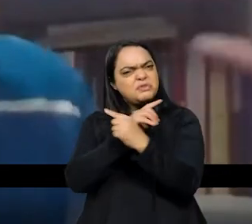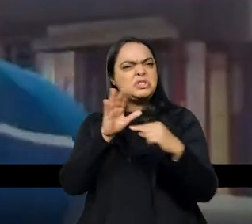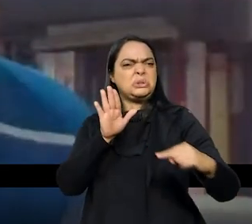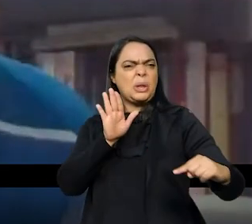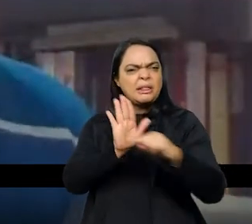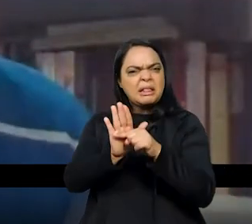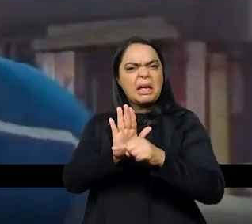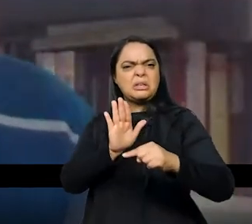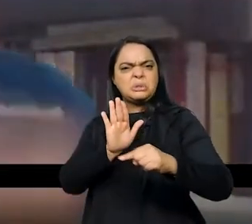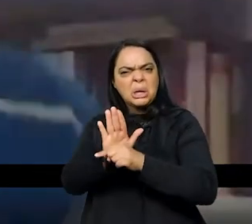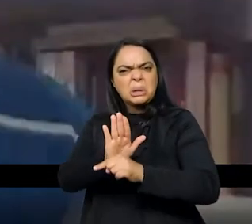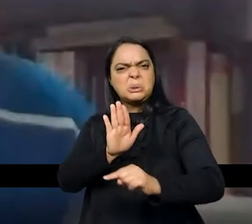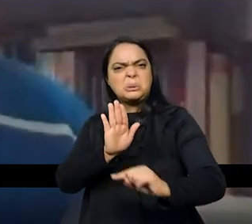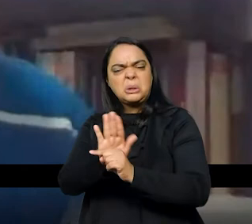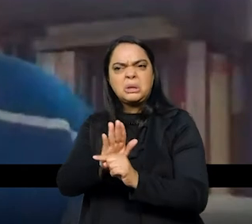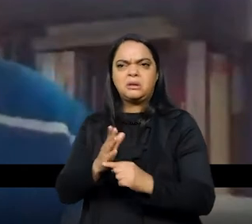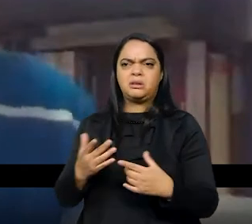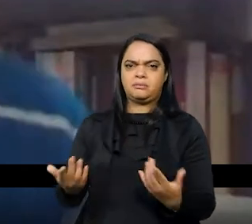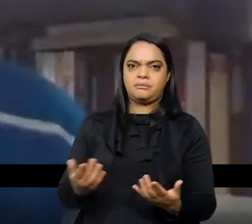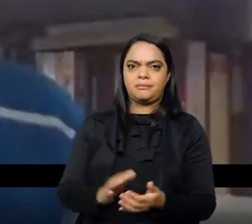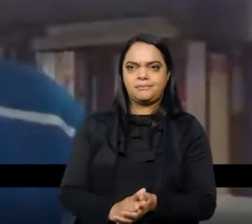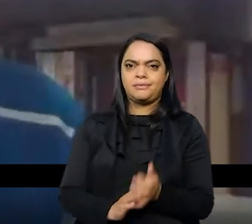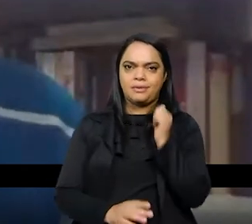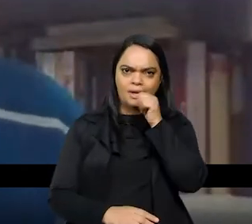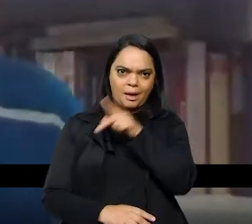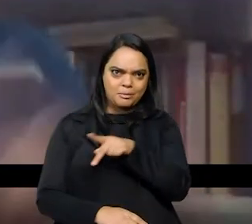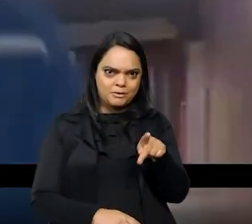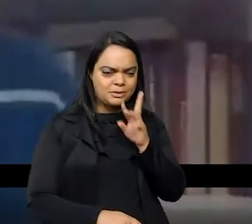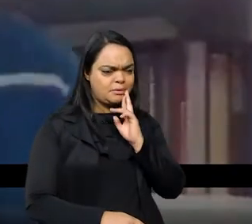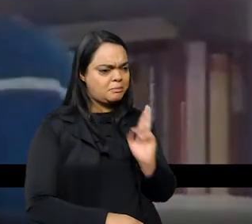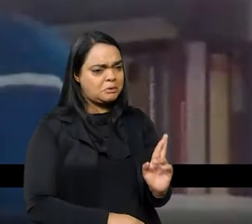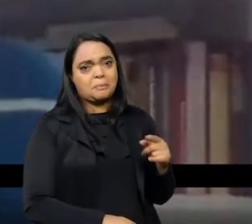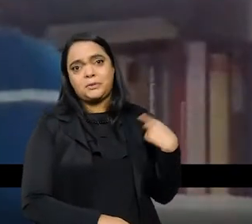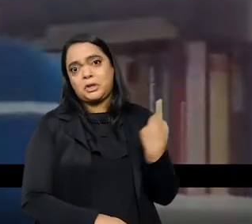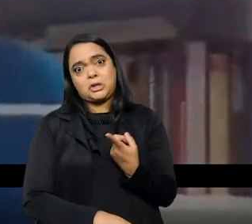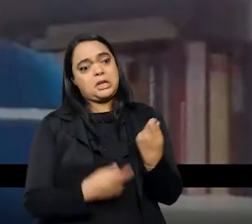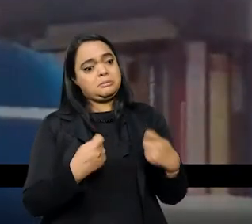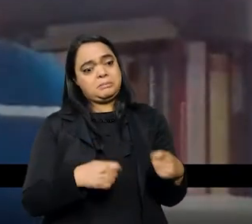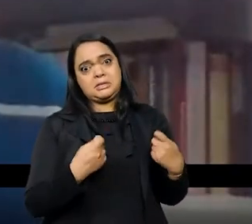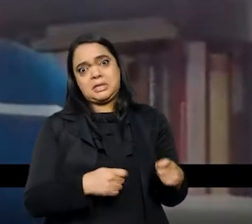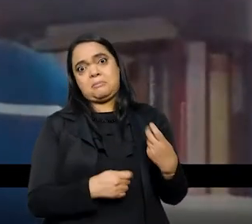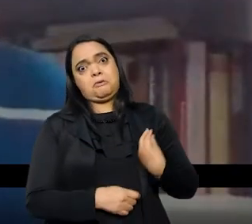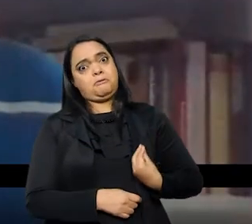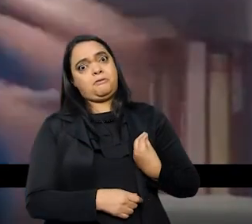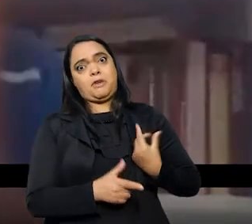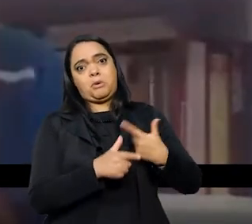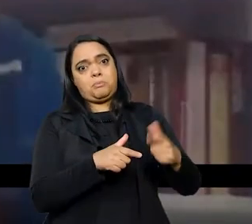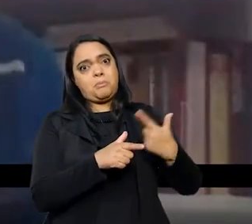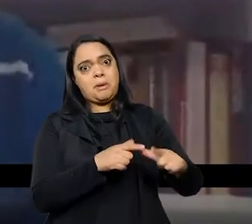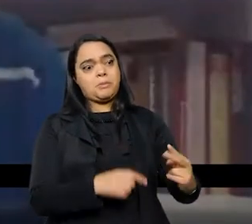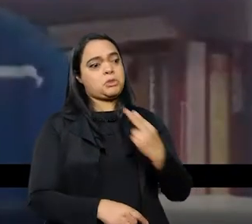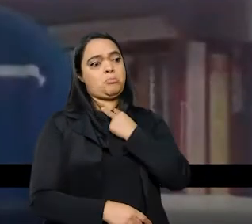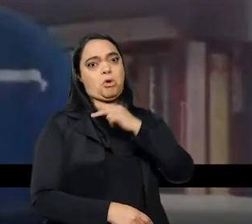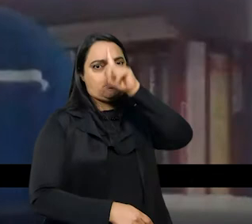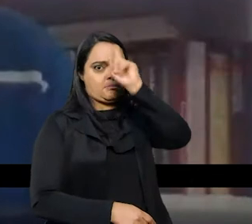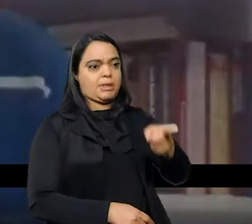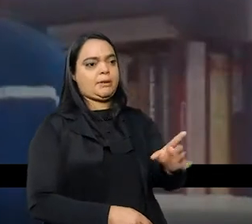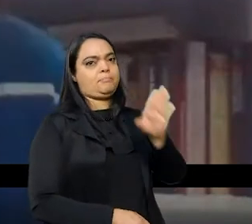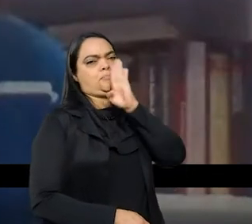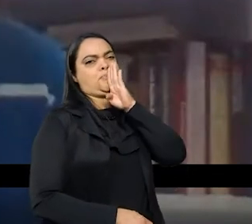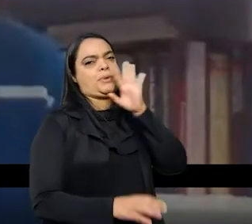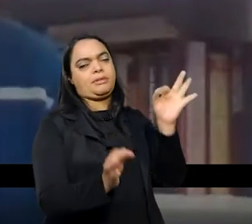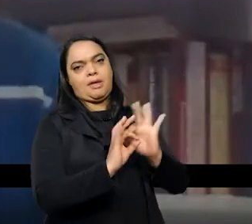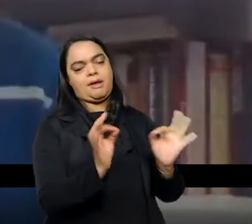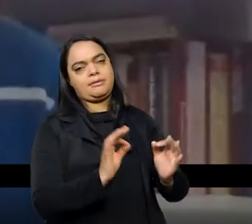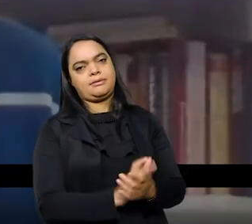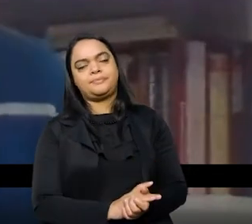ela disse, olha, vamos conviver com o problema, mas também não vamos poder silenciar. Né? Então nós temos jogo de